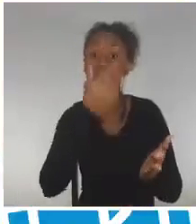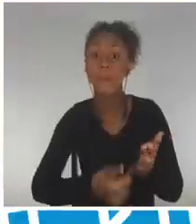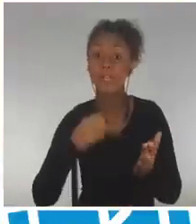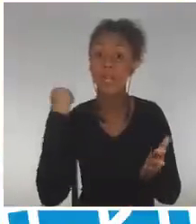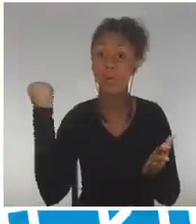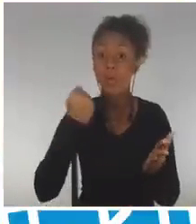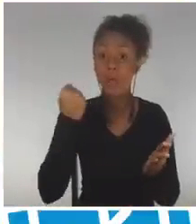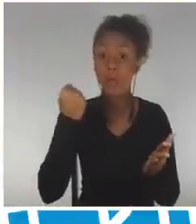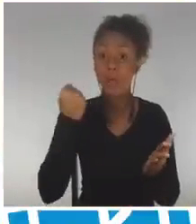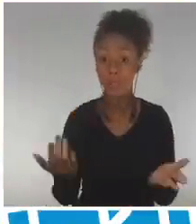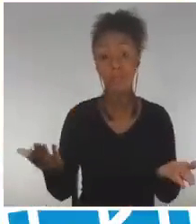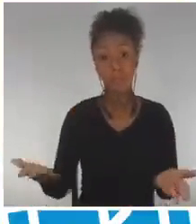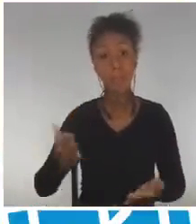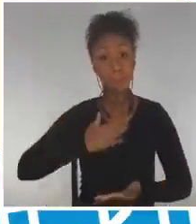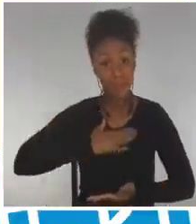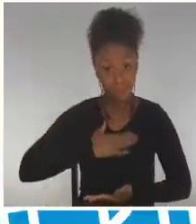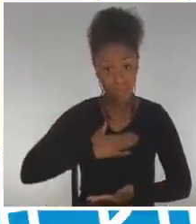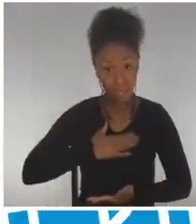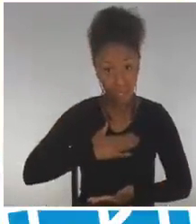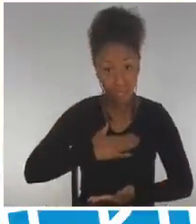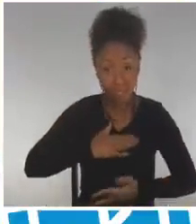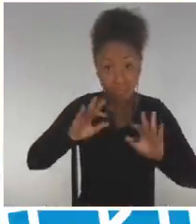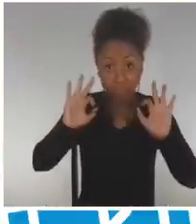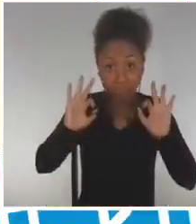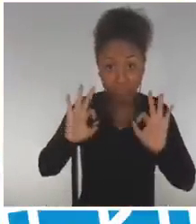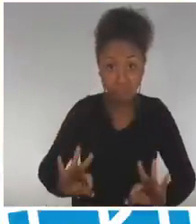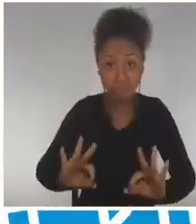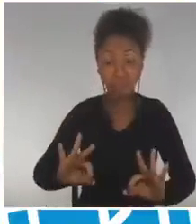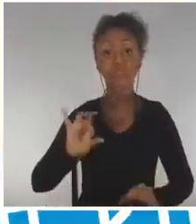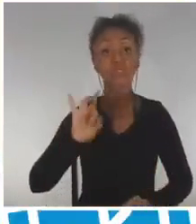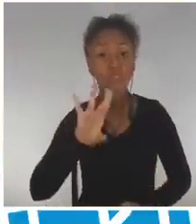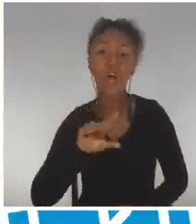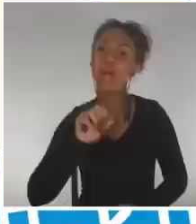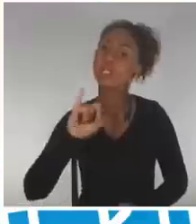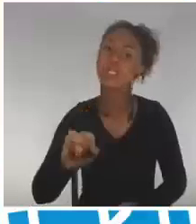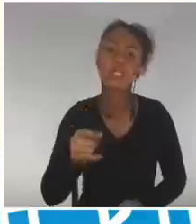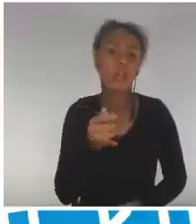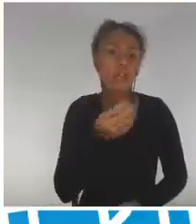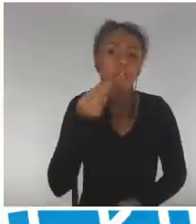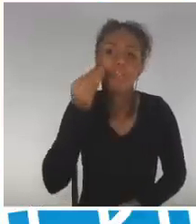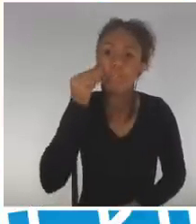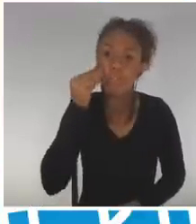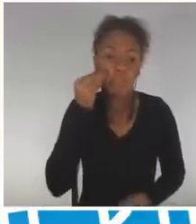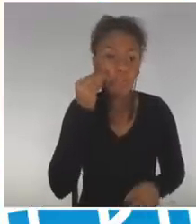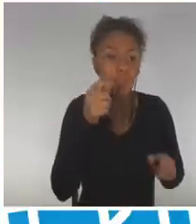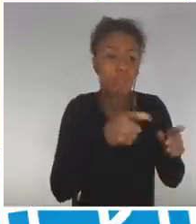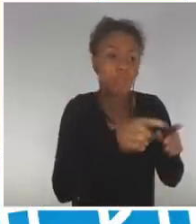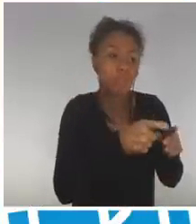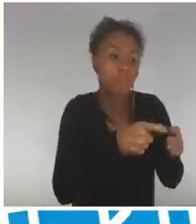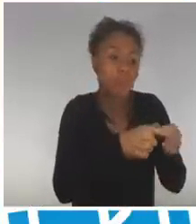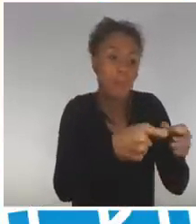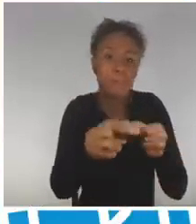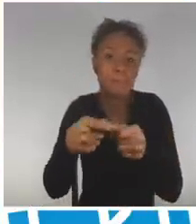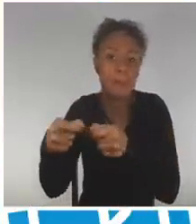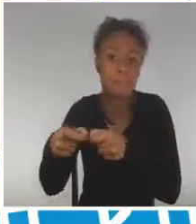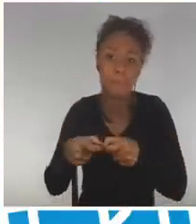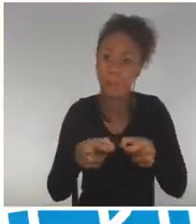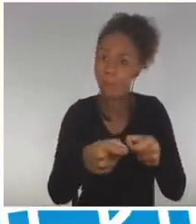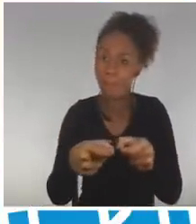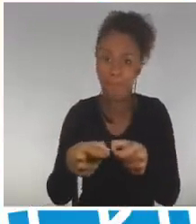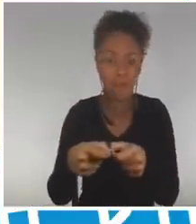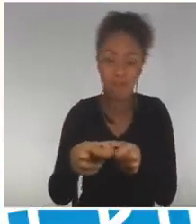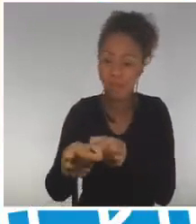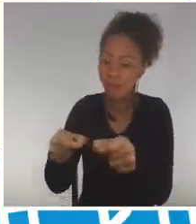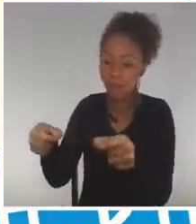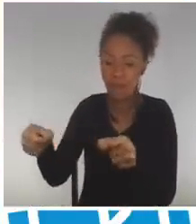censitário, para mim, só com o caráter diagnóstico. Não tem como pensar num SAEB